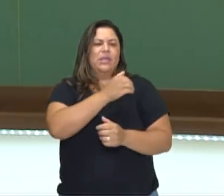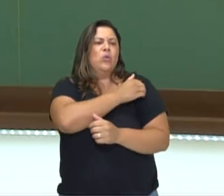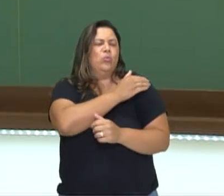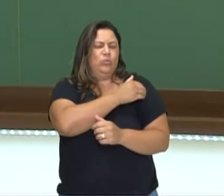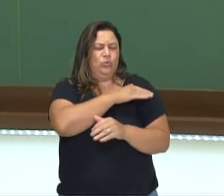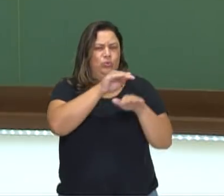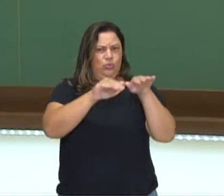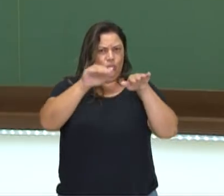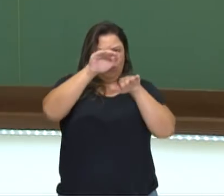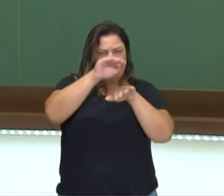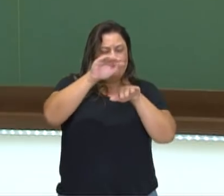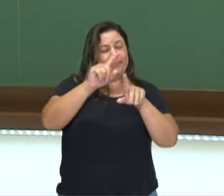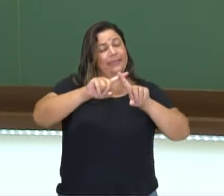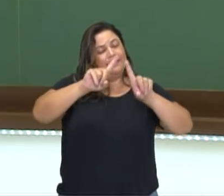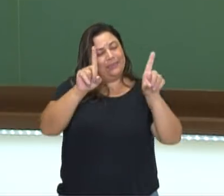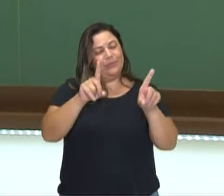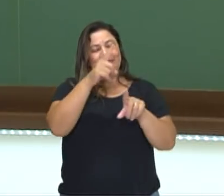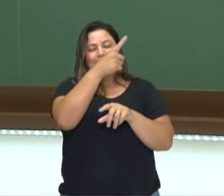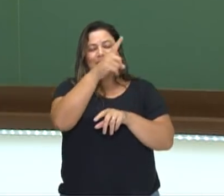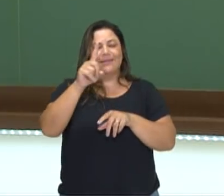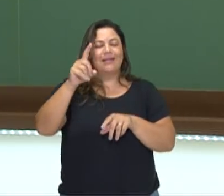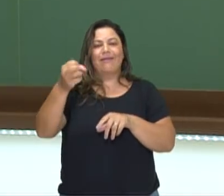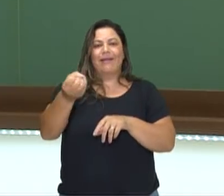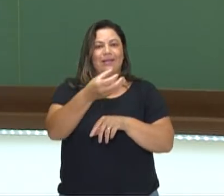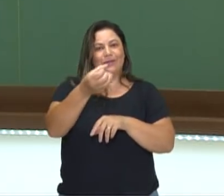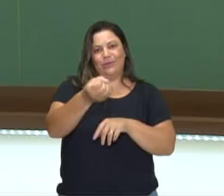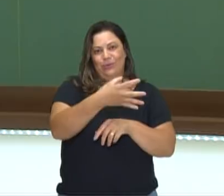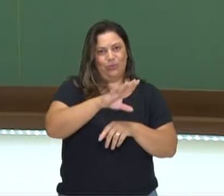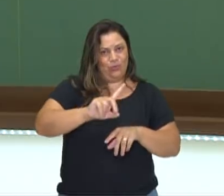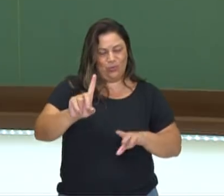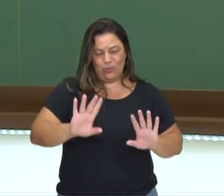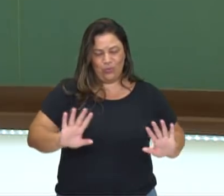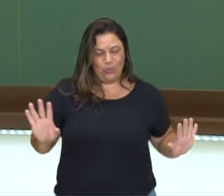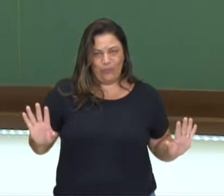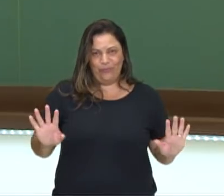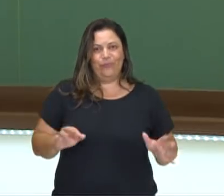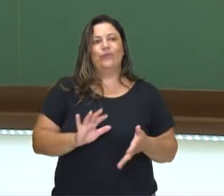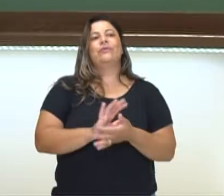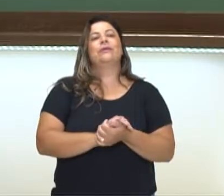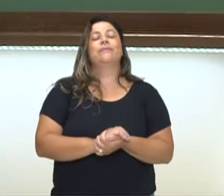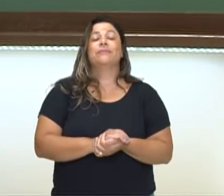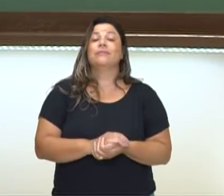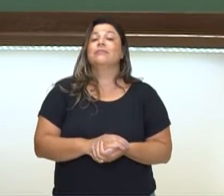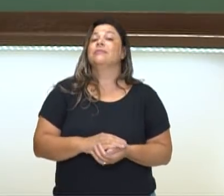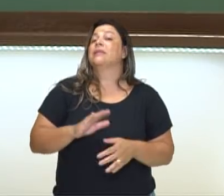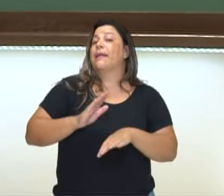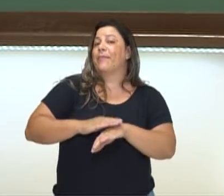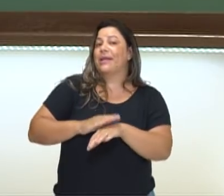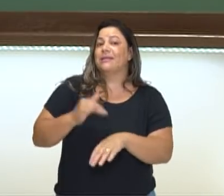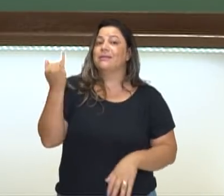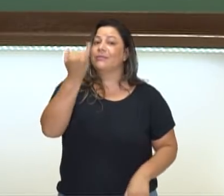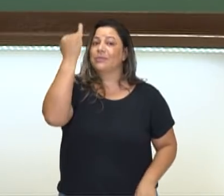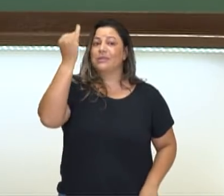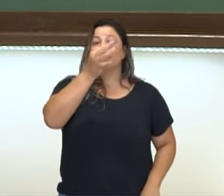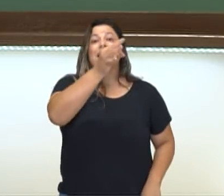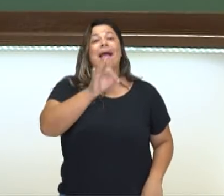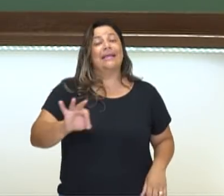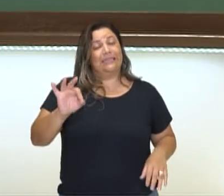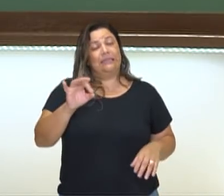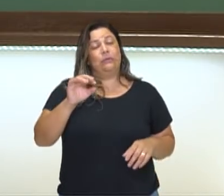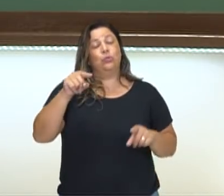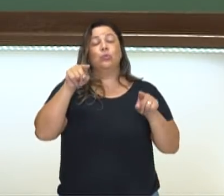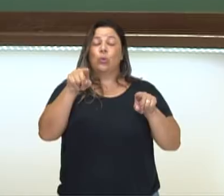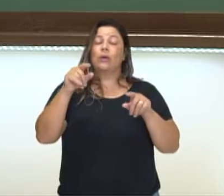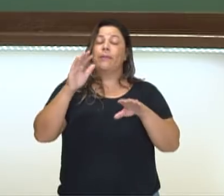não é uma invenção moderna. Mais importante do que você acertou ou do que você errou é o que nós